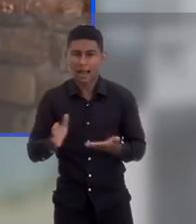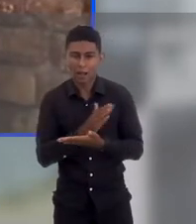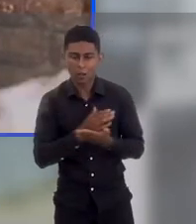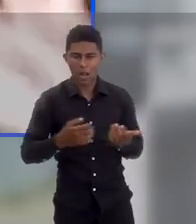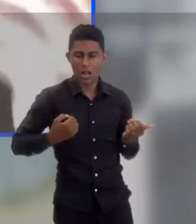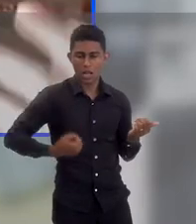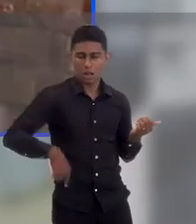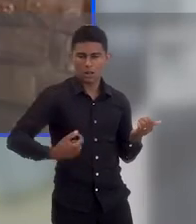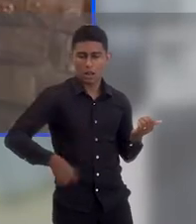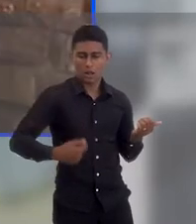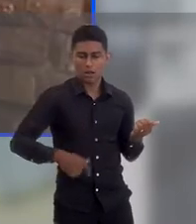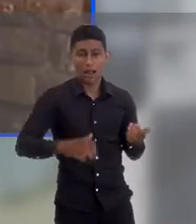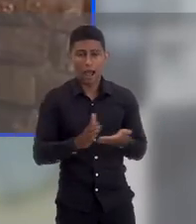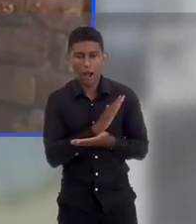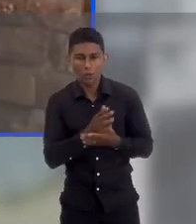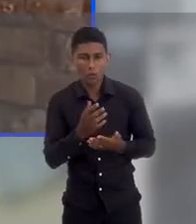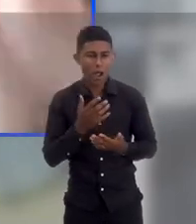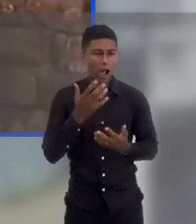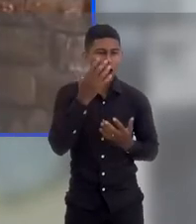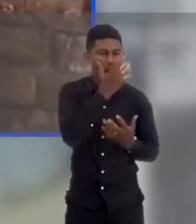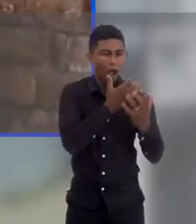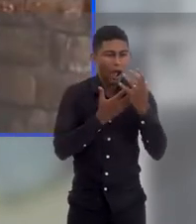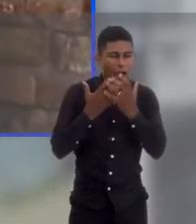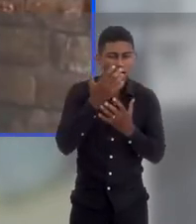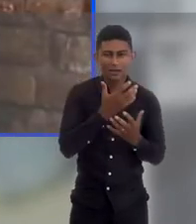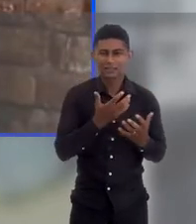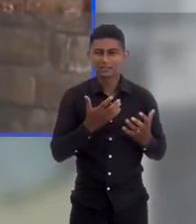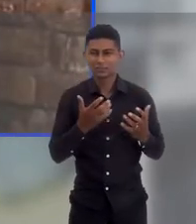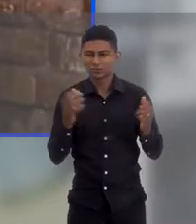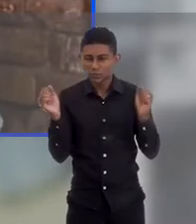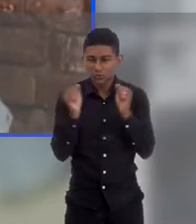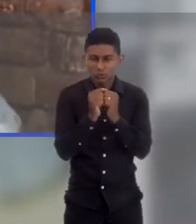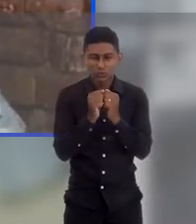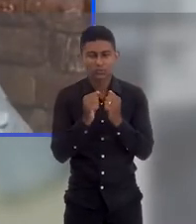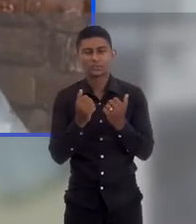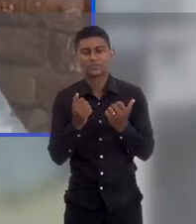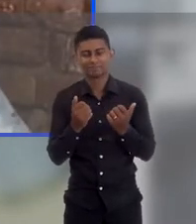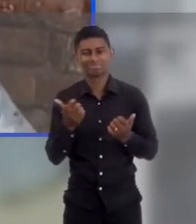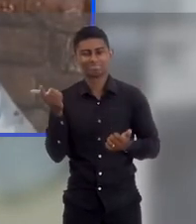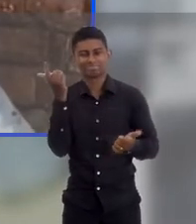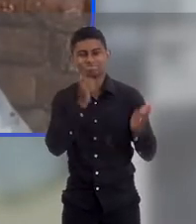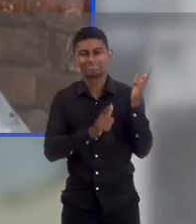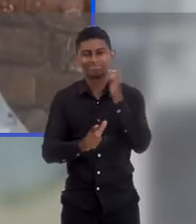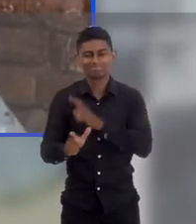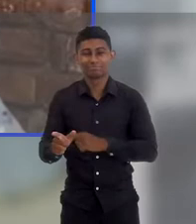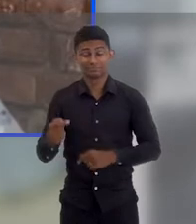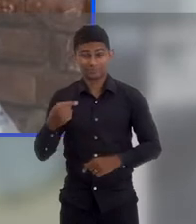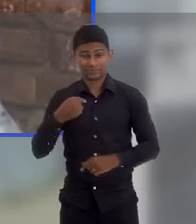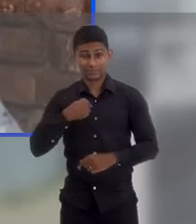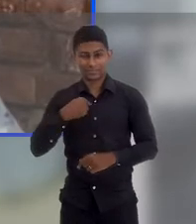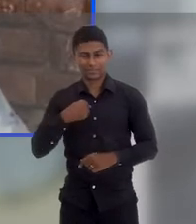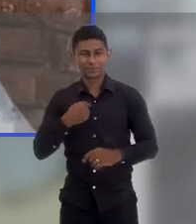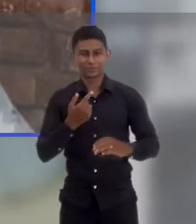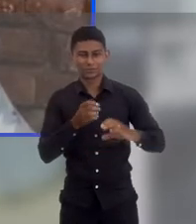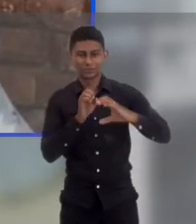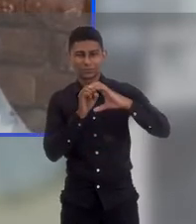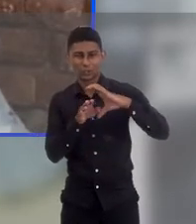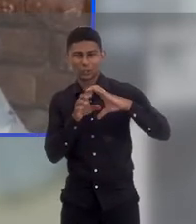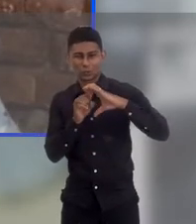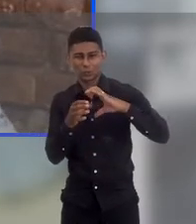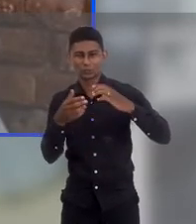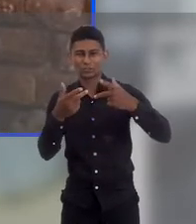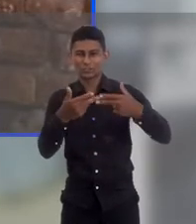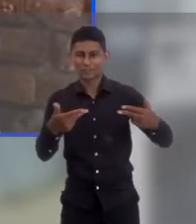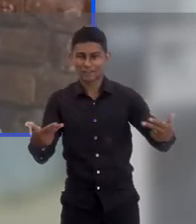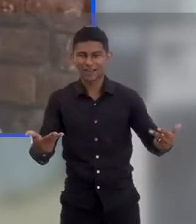Quem toca cavaquinho, quem só canta, canta. Então dá para fazer tudo. E eu, como estava fazendo muita coisa para Globo